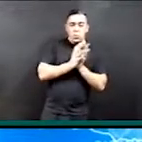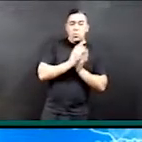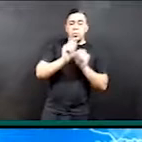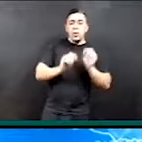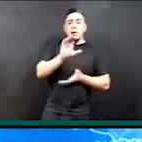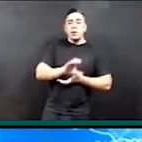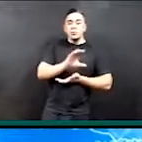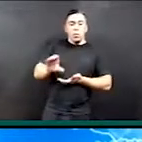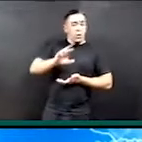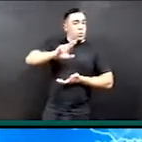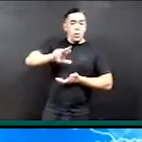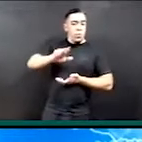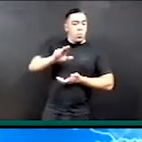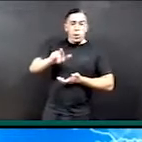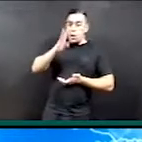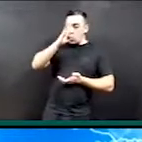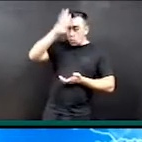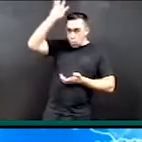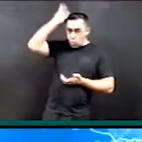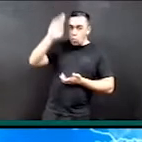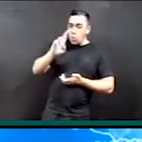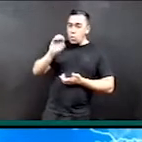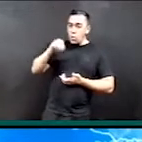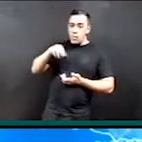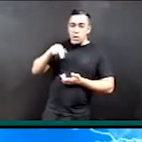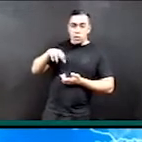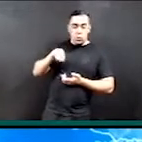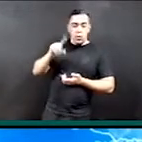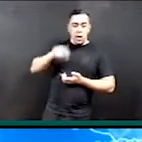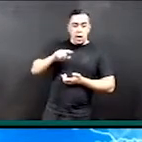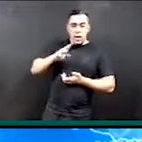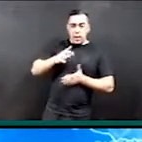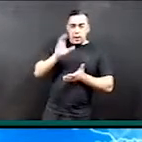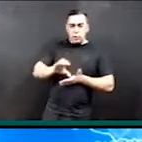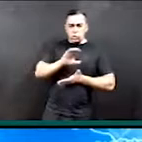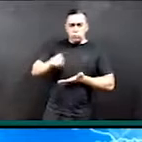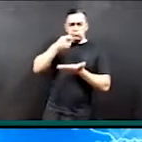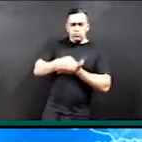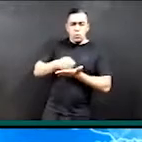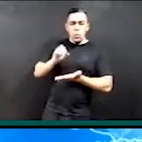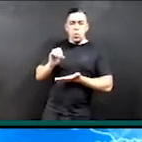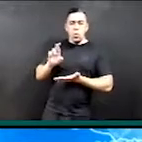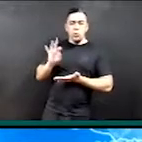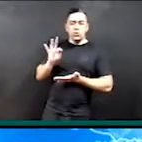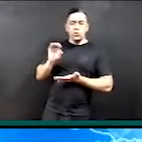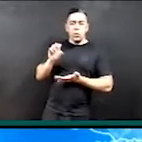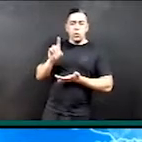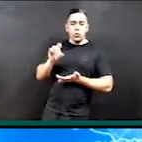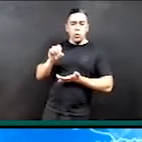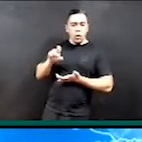Brasil, são ortodoxos. Então, são um pouquinho diferente do que no Brasil tem, mas é uma minoria. Então, em termos